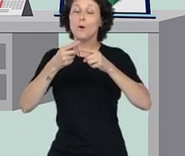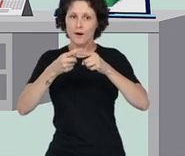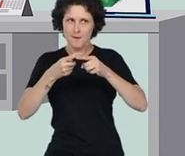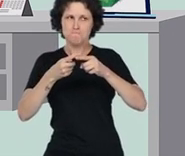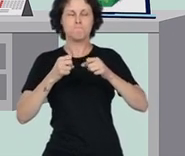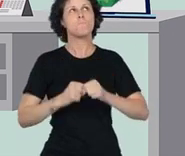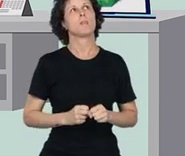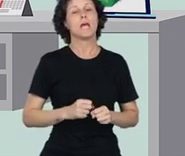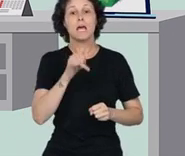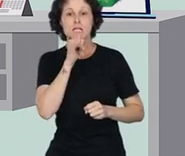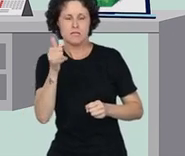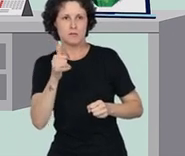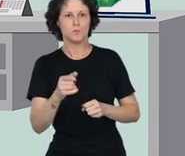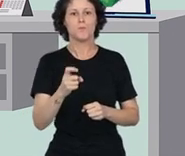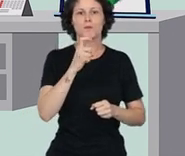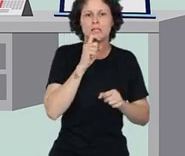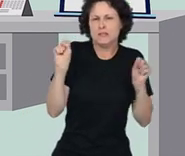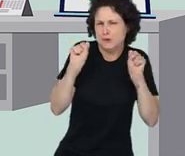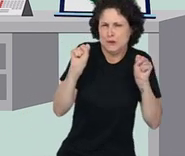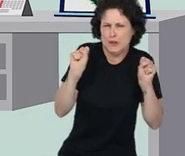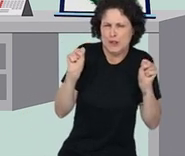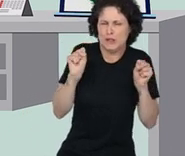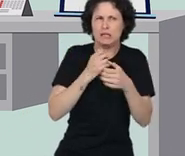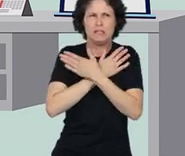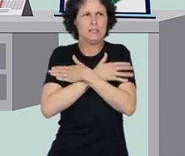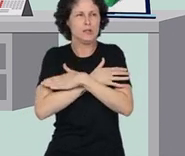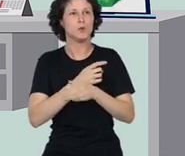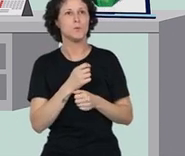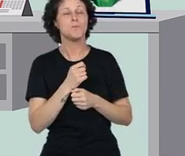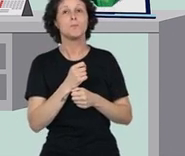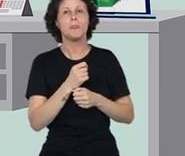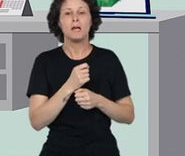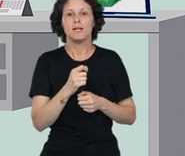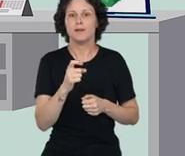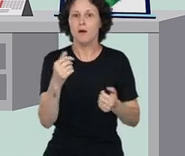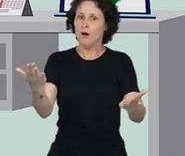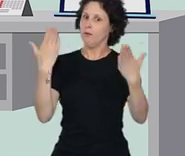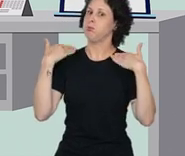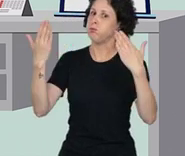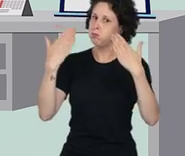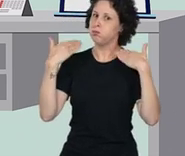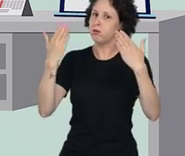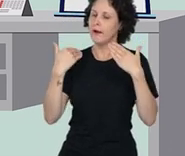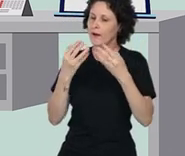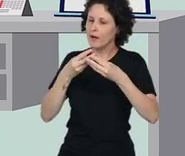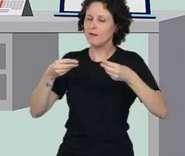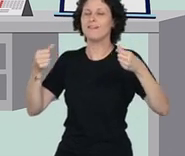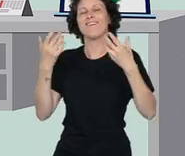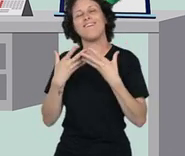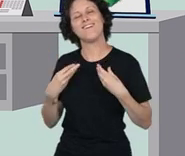Terra. Deixa eu explicar melhor. É assim como quando estamos com frio, encolhemos, e quando estamos com calor, deixamos o